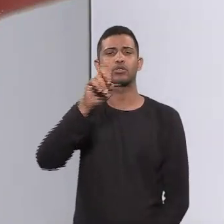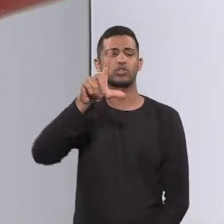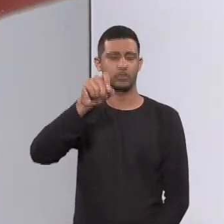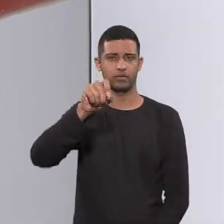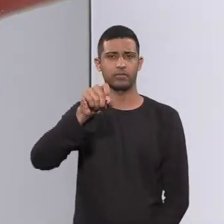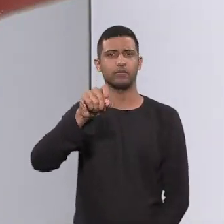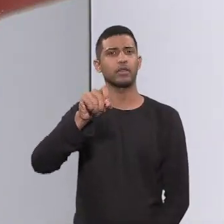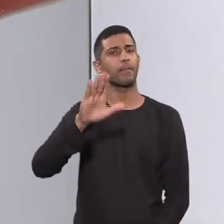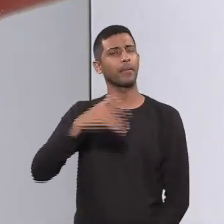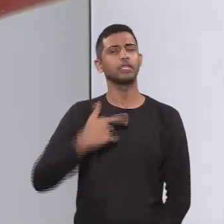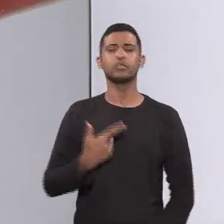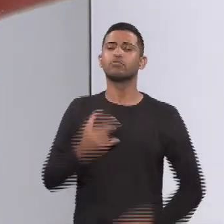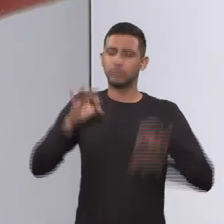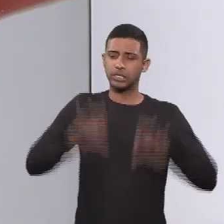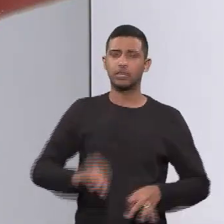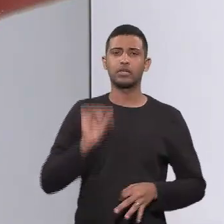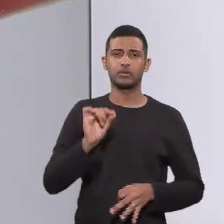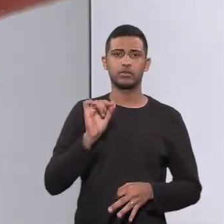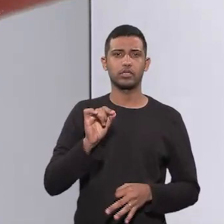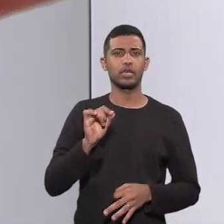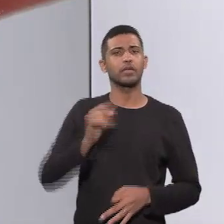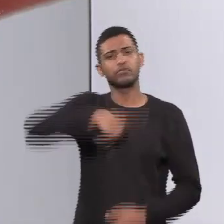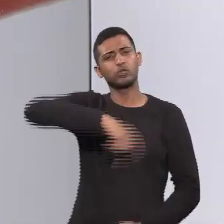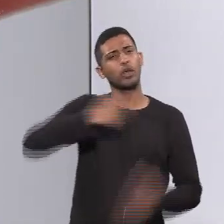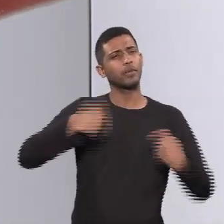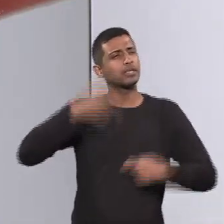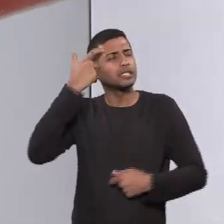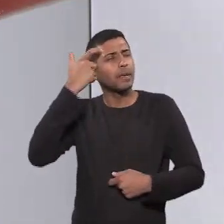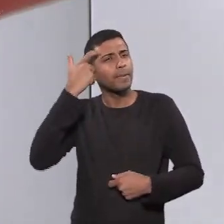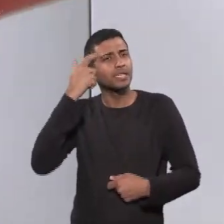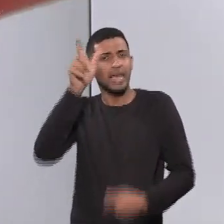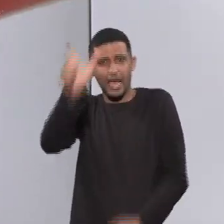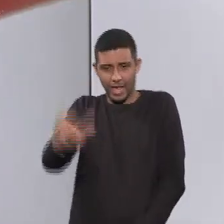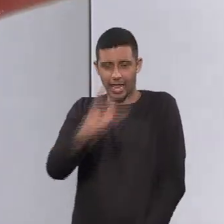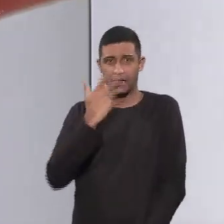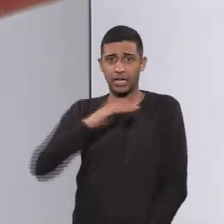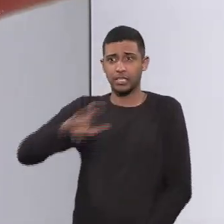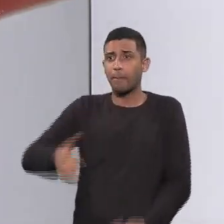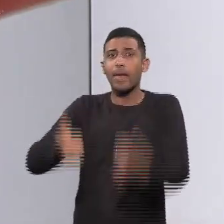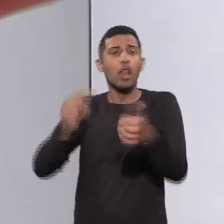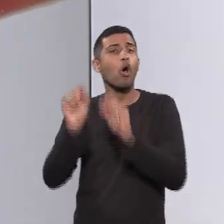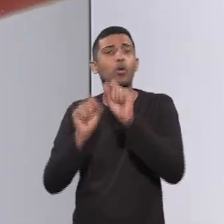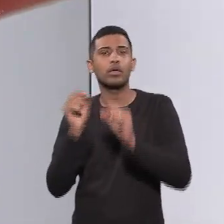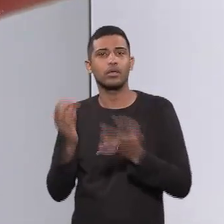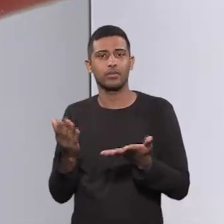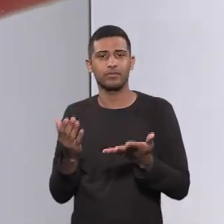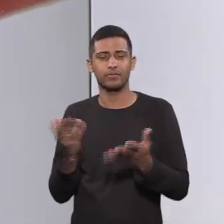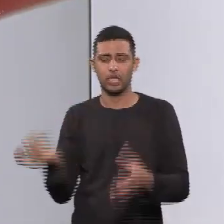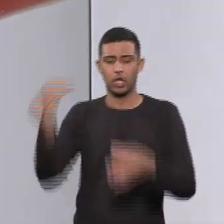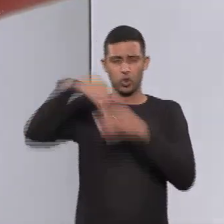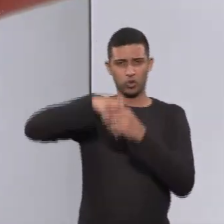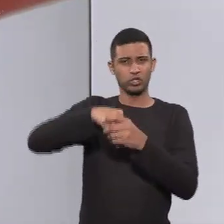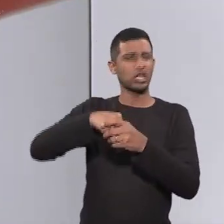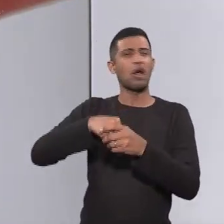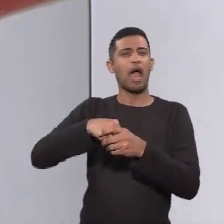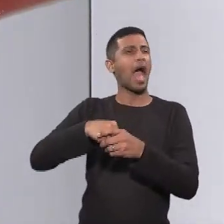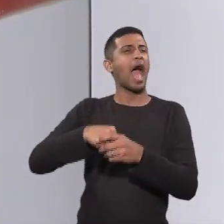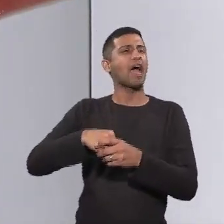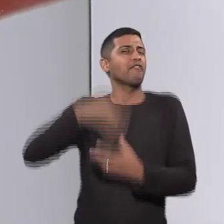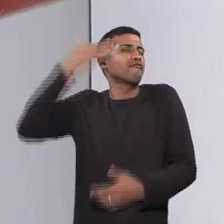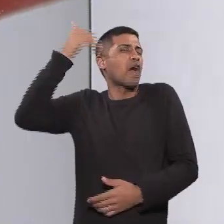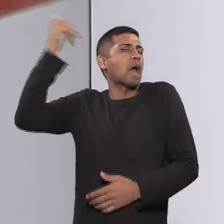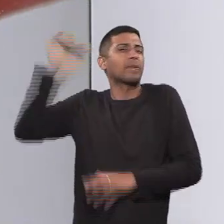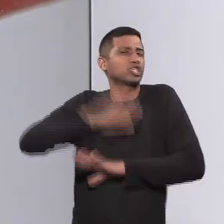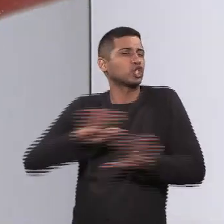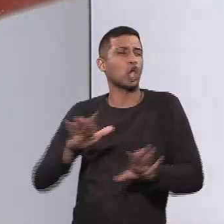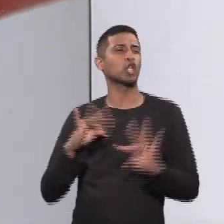uma coisa que eu estou convencido é o seguinte, a gente precisa pensar o que é melhor para a criança. né? A inclusão ela não pode ser uma moda, né? Eu acho que